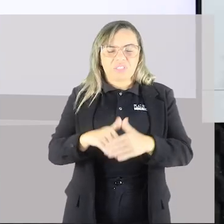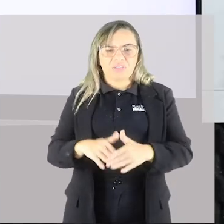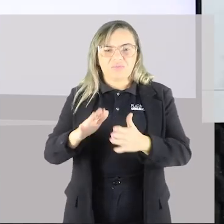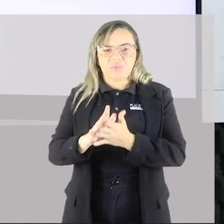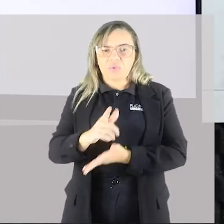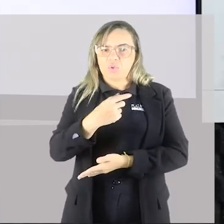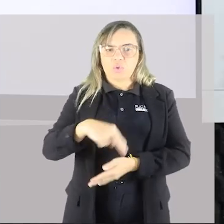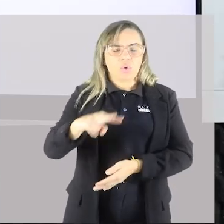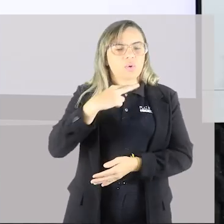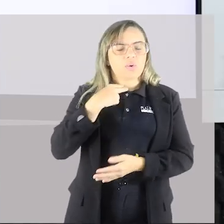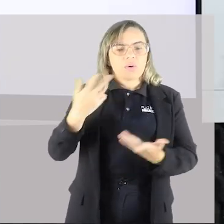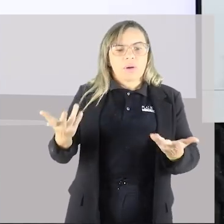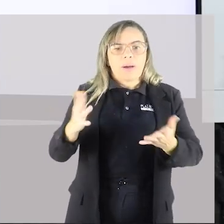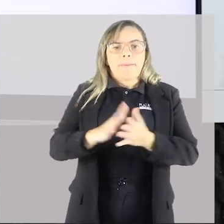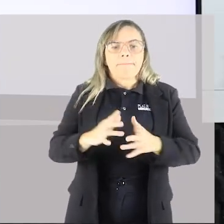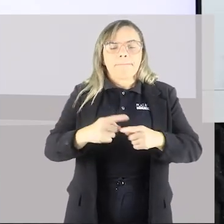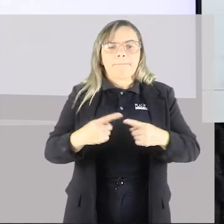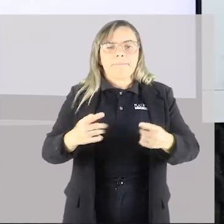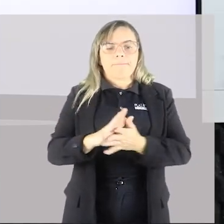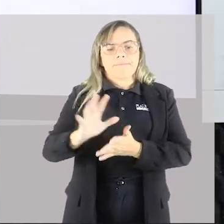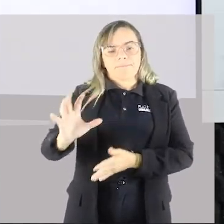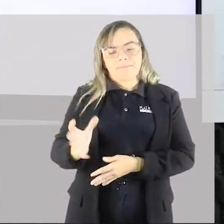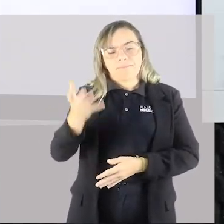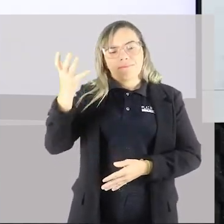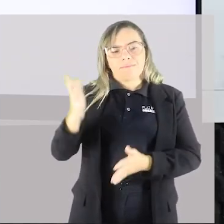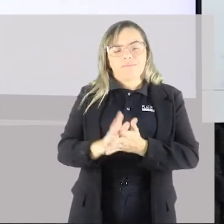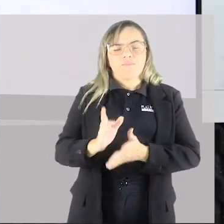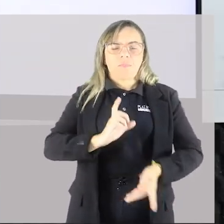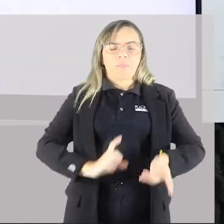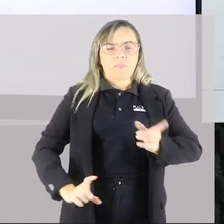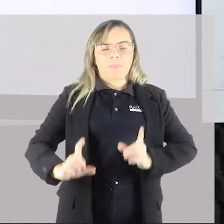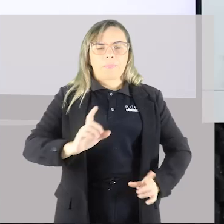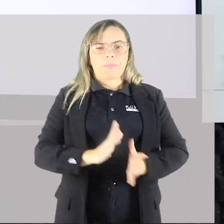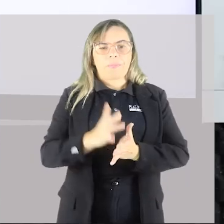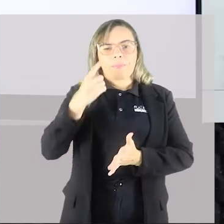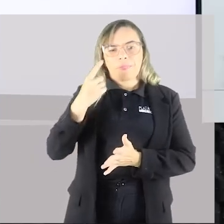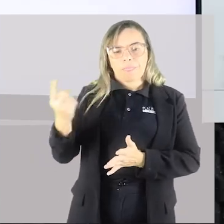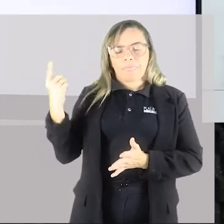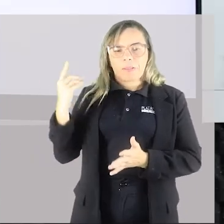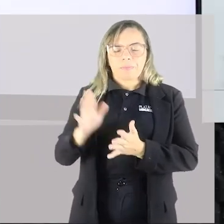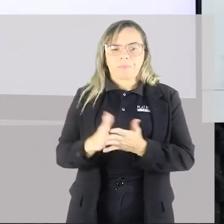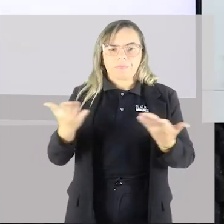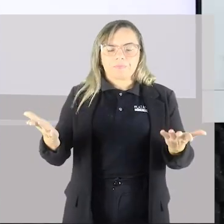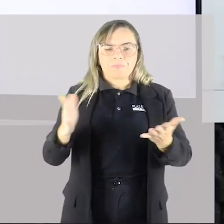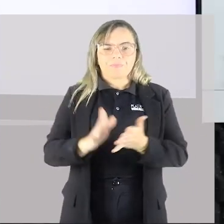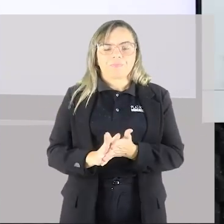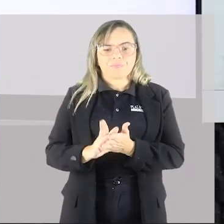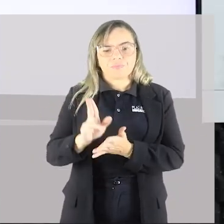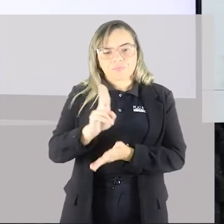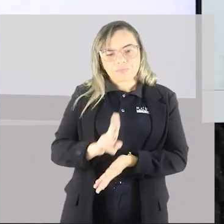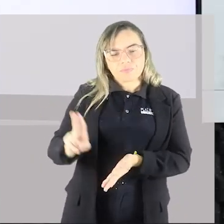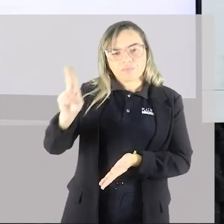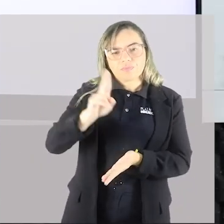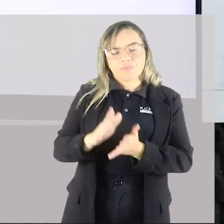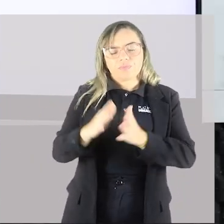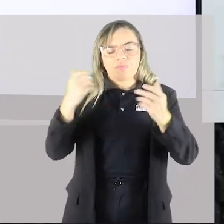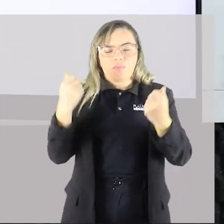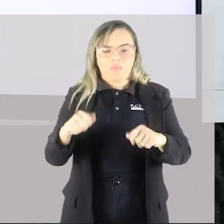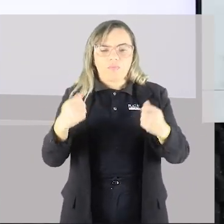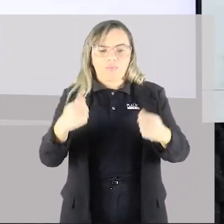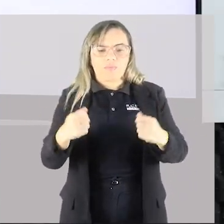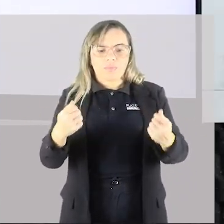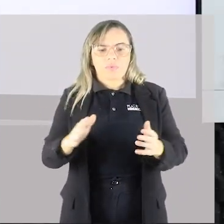para que isto aconteça, para que esta dinâmica seja algo usual, eu preciso